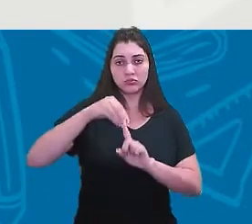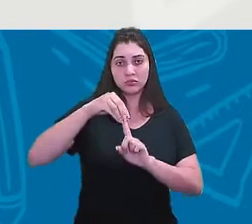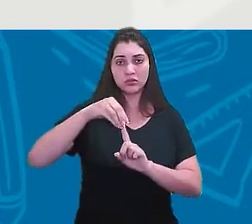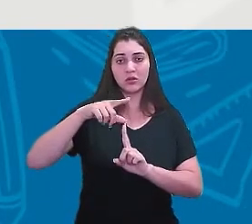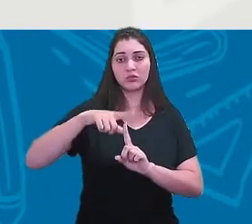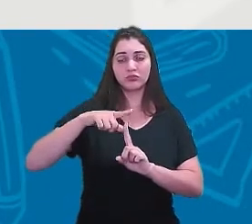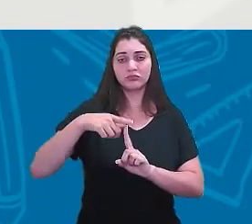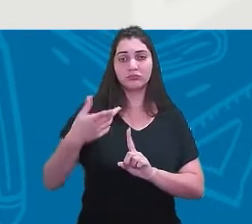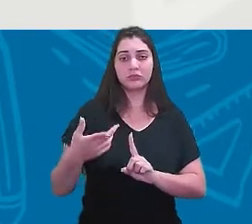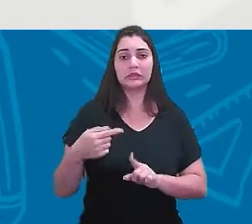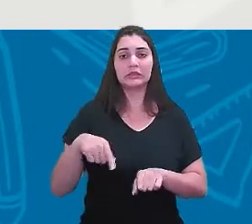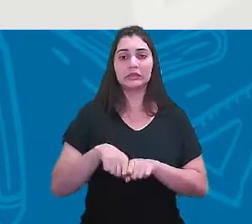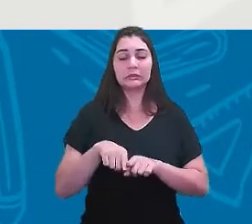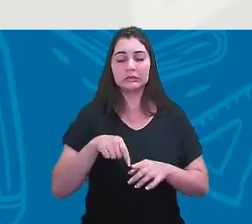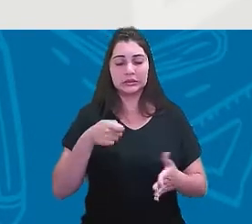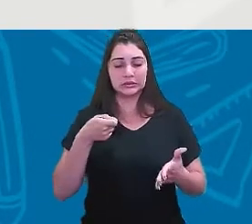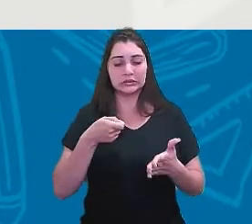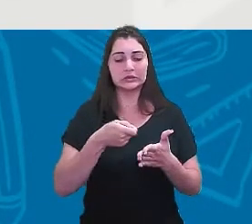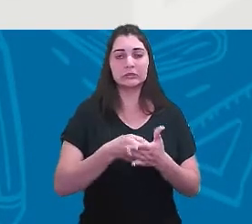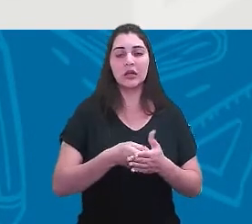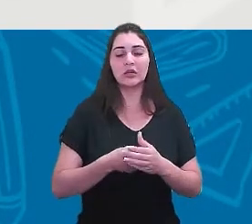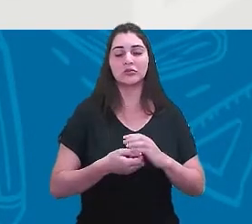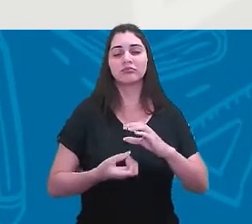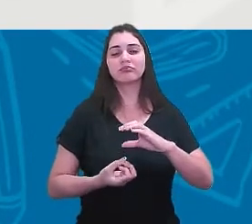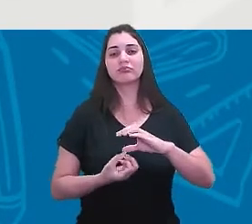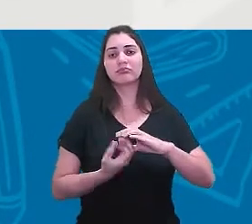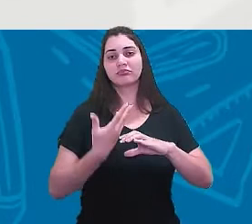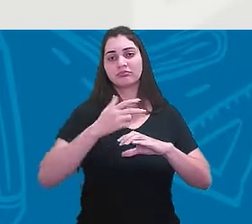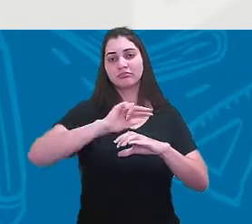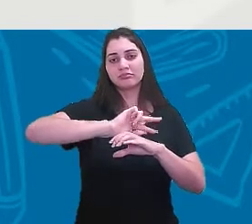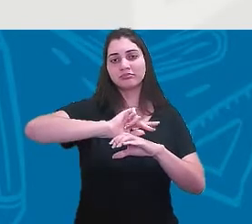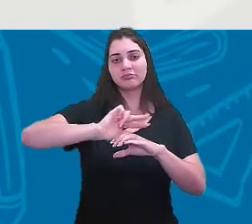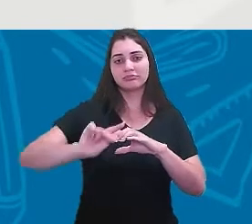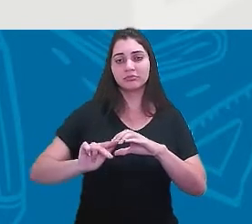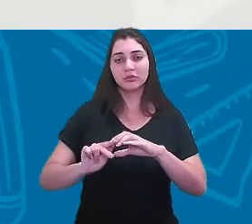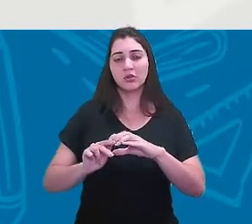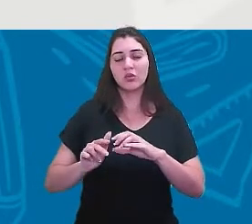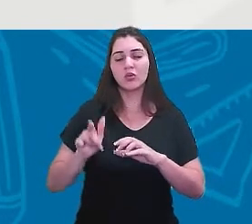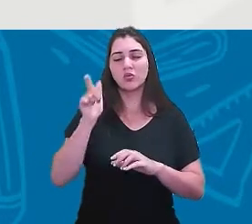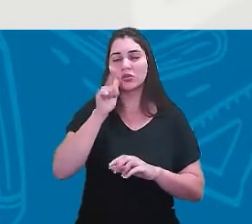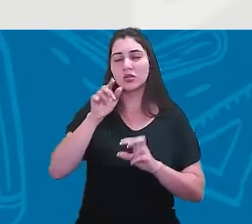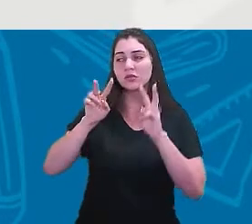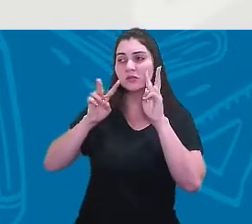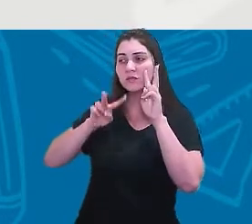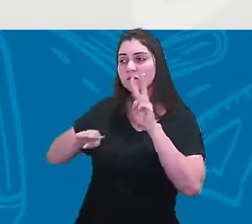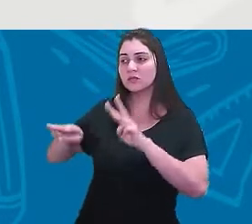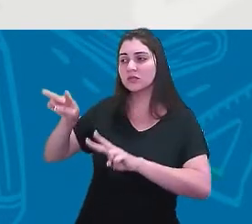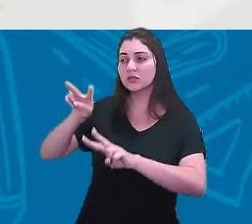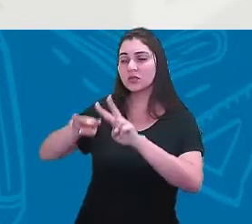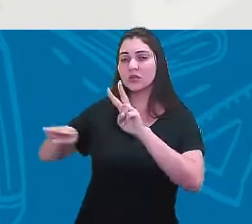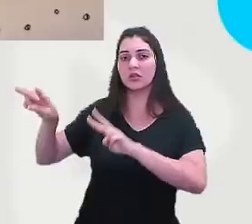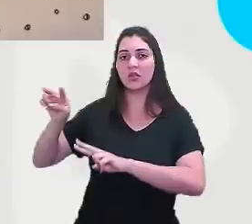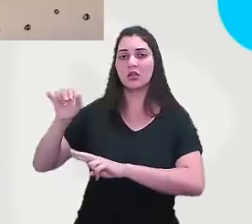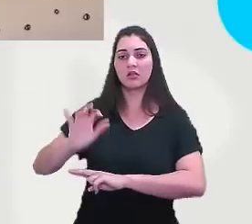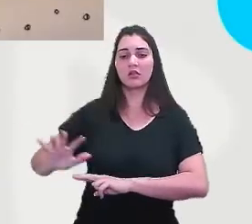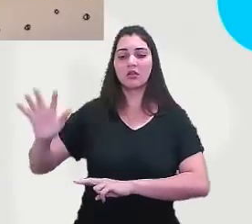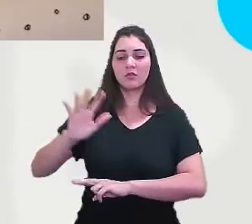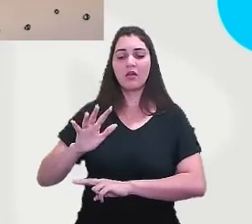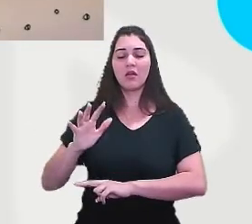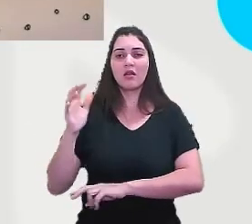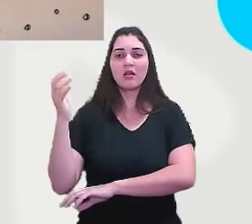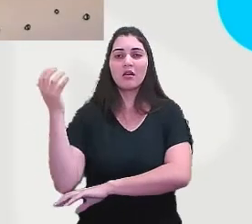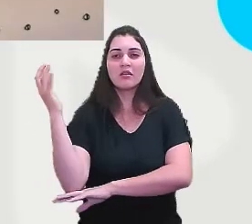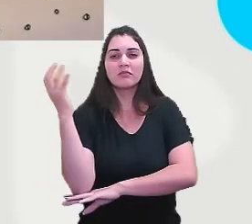efeito, além também do impacto na nossa biodiversidade. Como vocês conseguem observar aí na imagem, a floresta toda